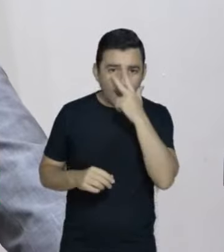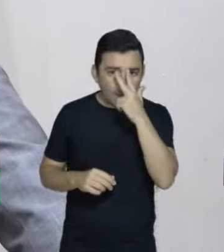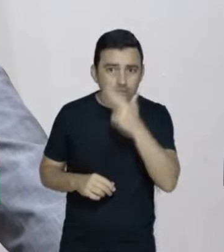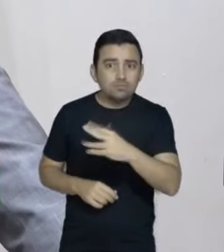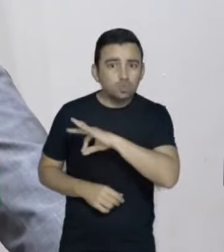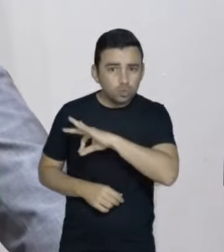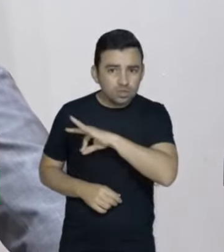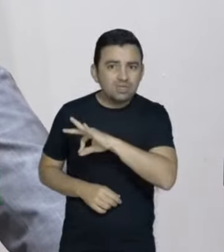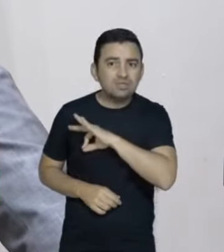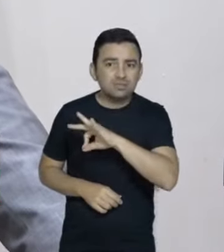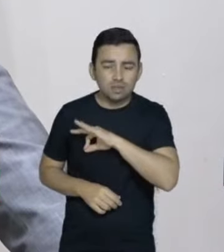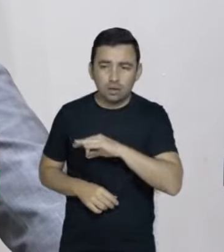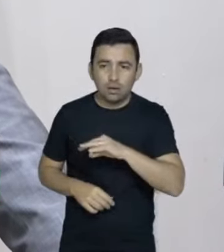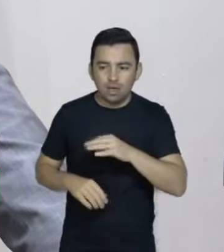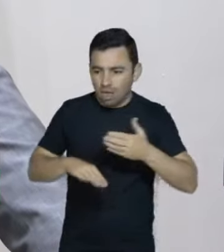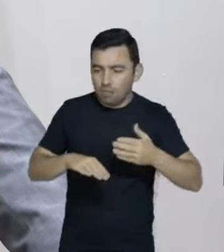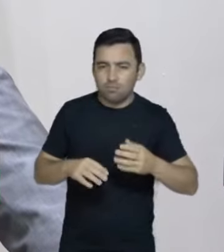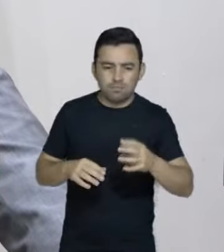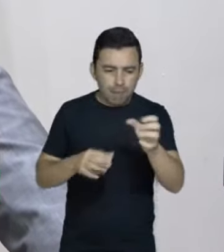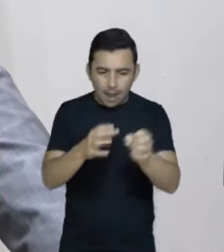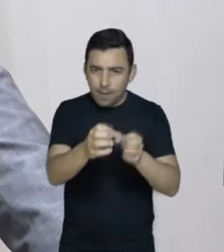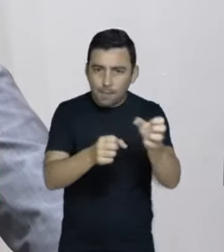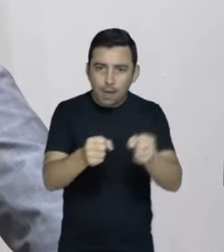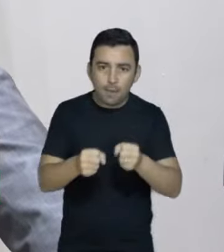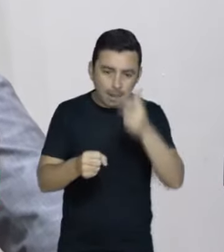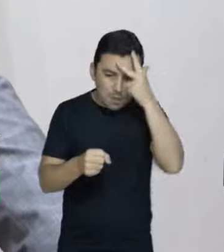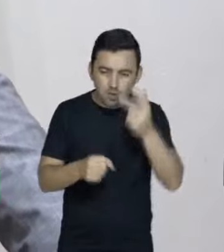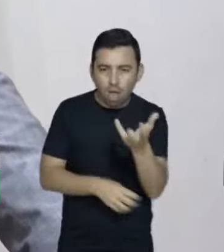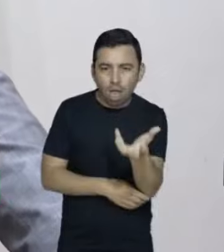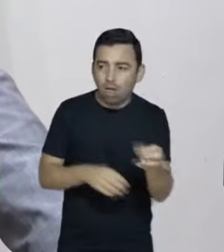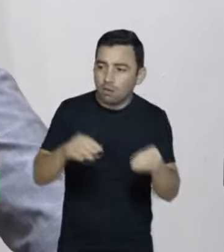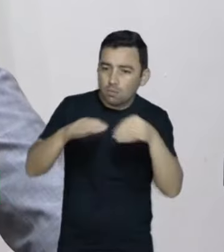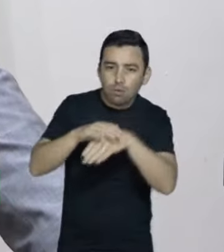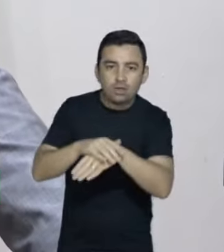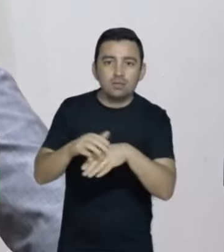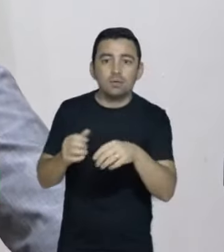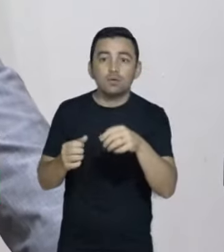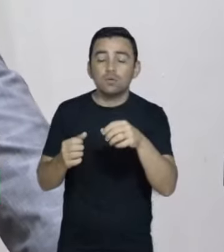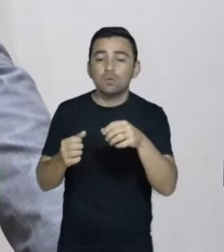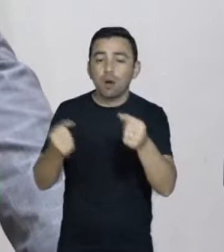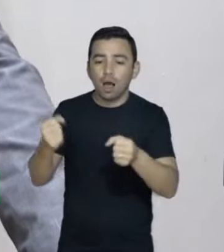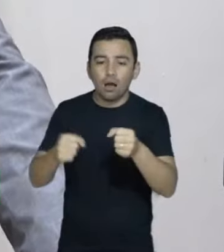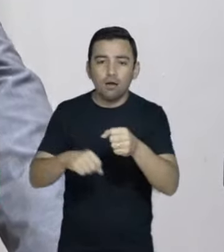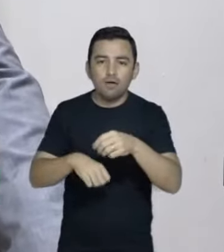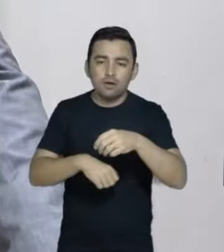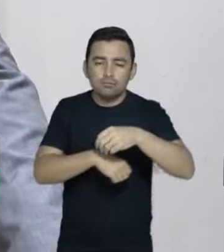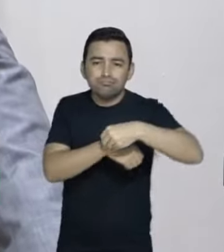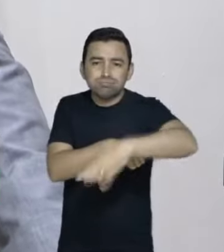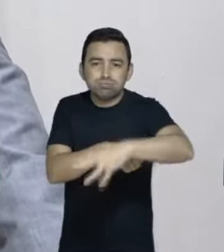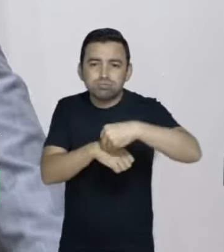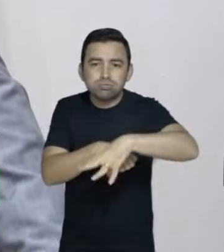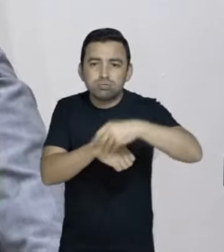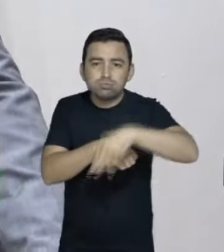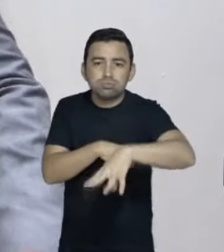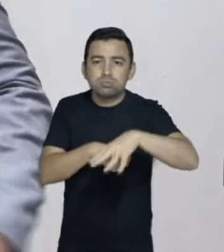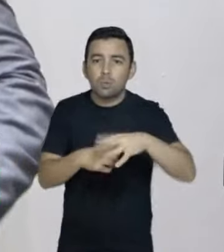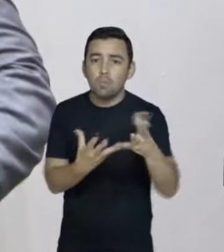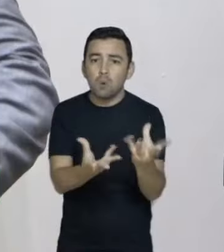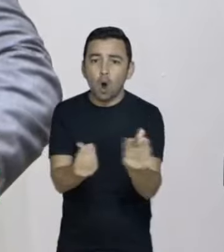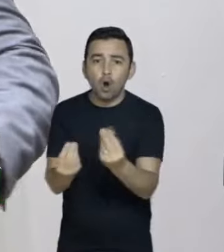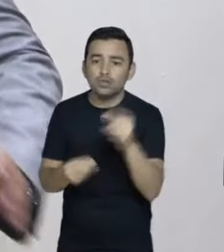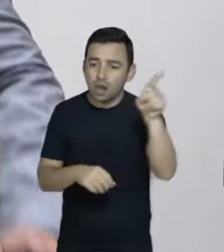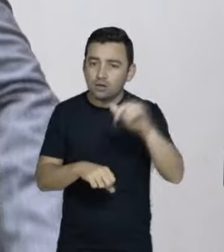colocando dentro de Kombi denúncia do Estado do Paraná, que agora chega de madrugadinha ali, deputado Fernando. E desembarca o pessoal,